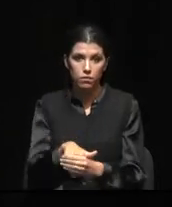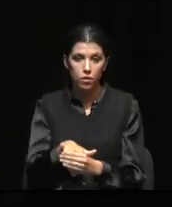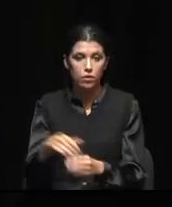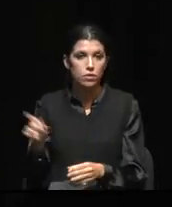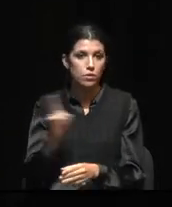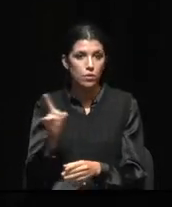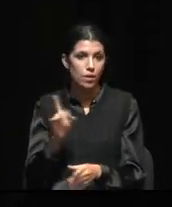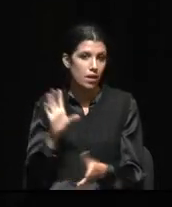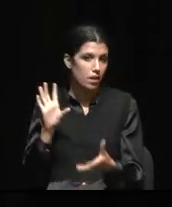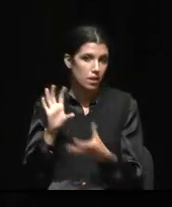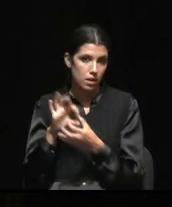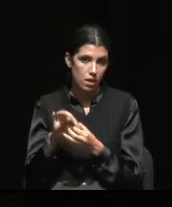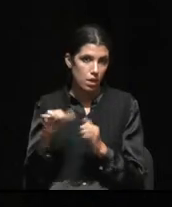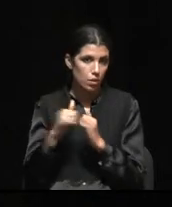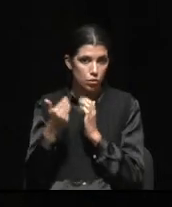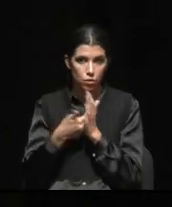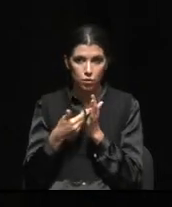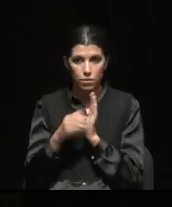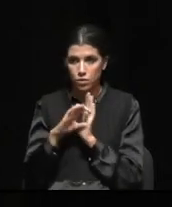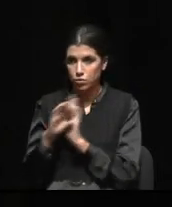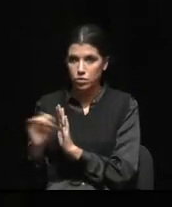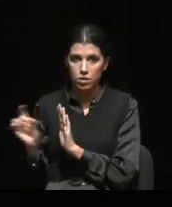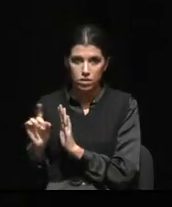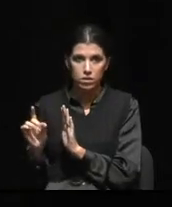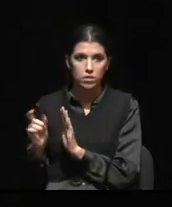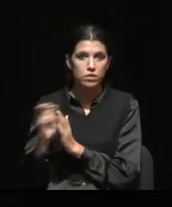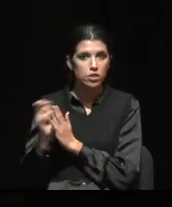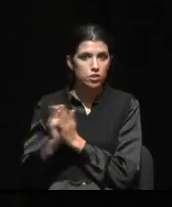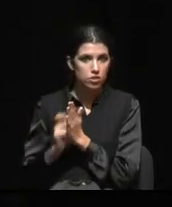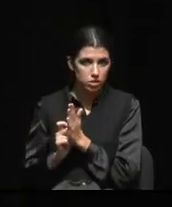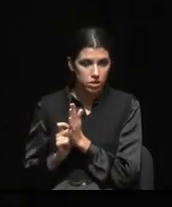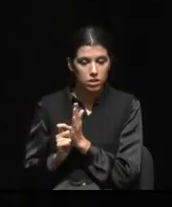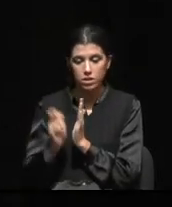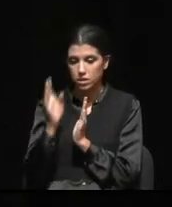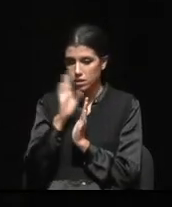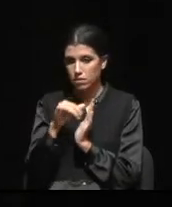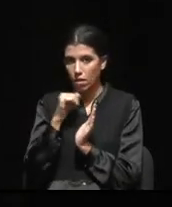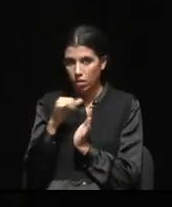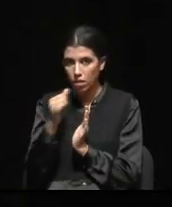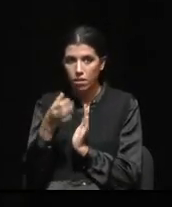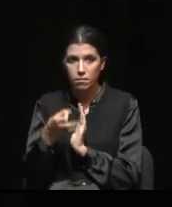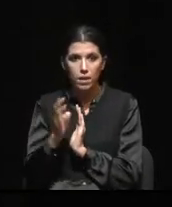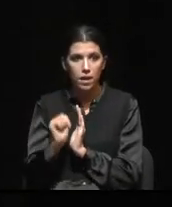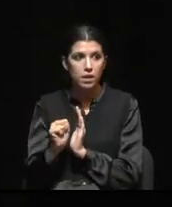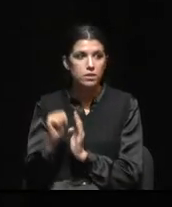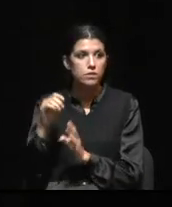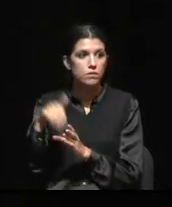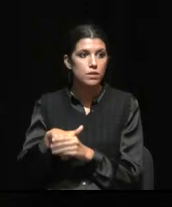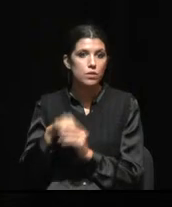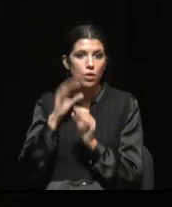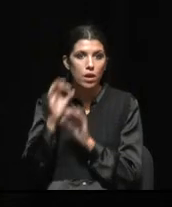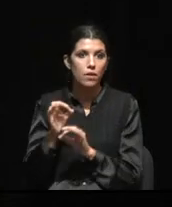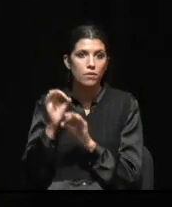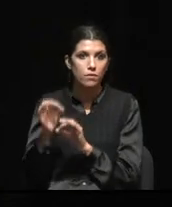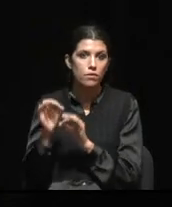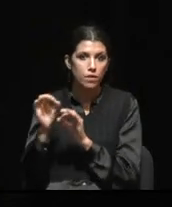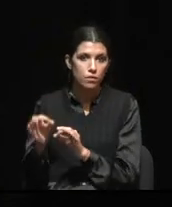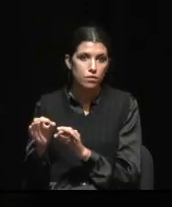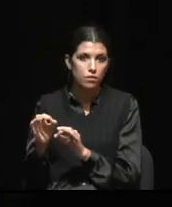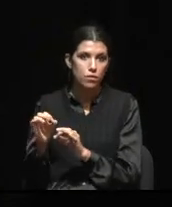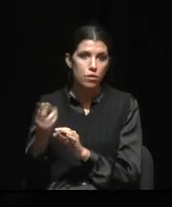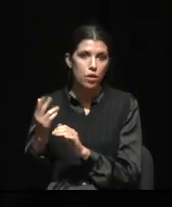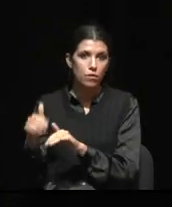ao quanto ao documento do chega ess é uma declaração de voto escrita como habitualmente o Ps nunca votou a favor nem se